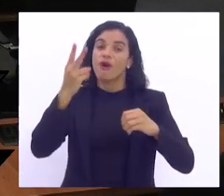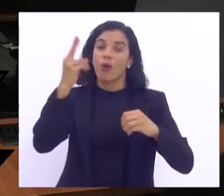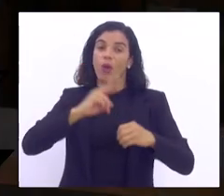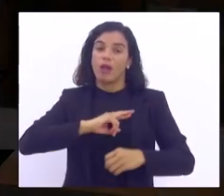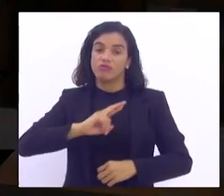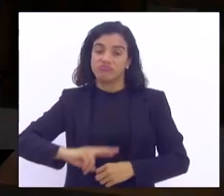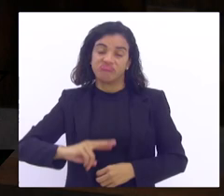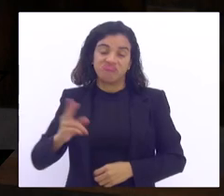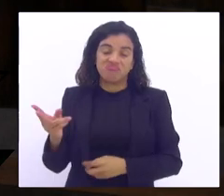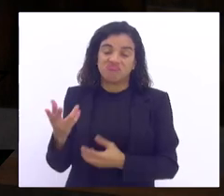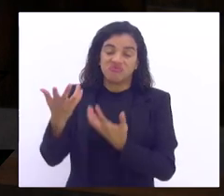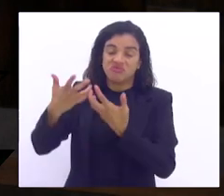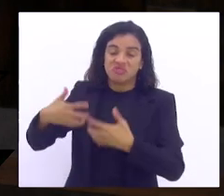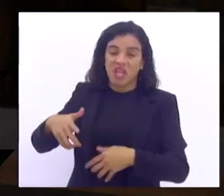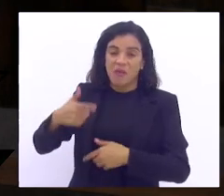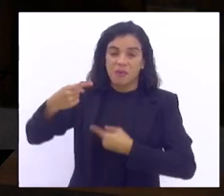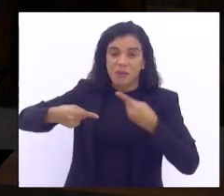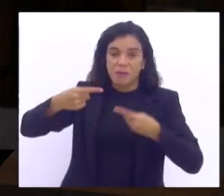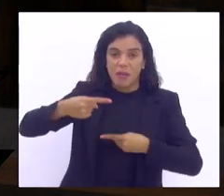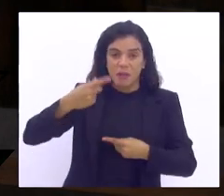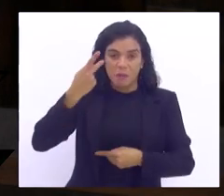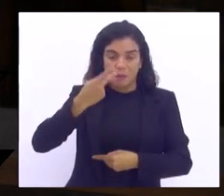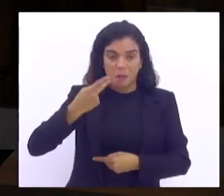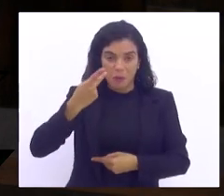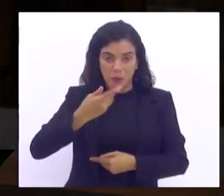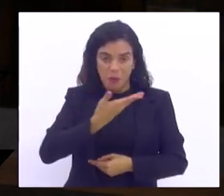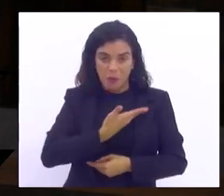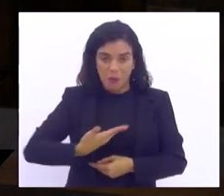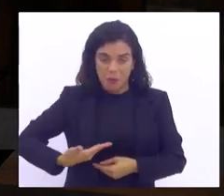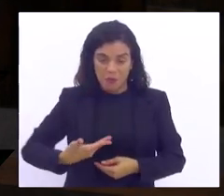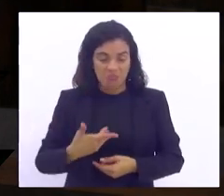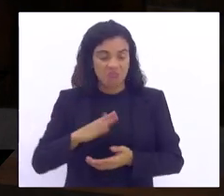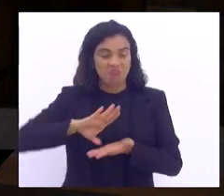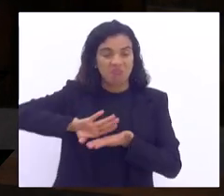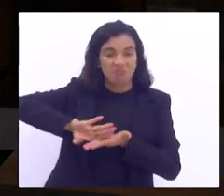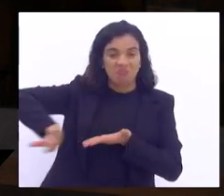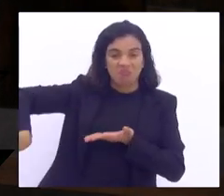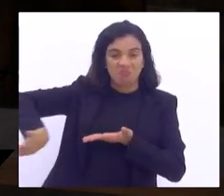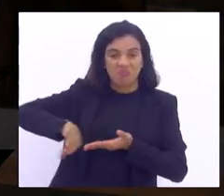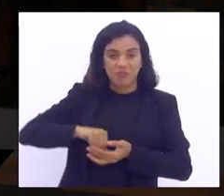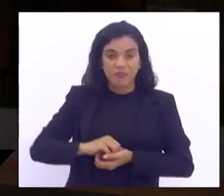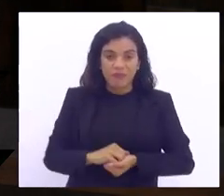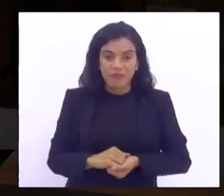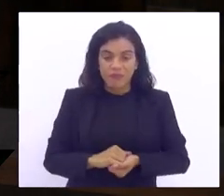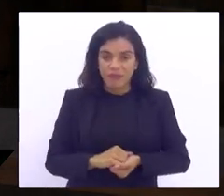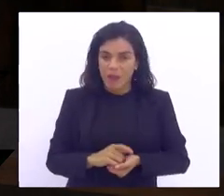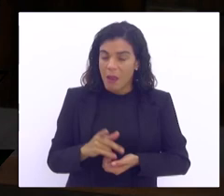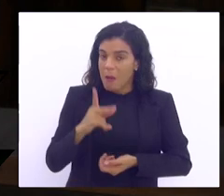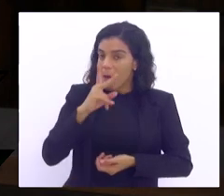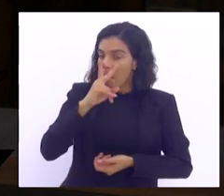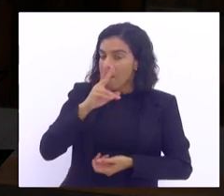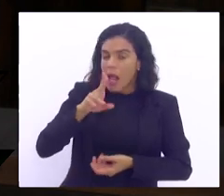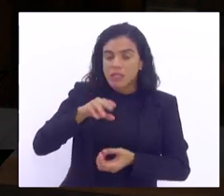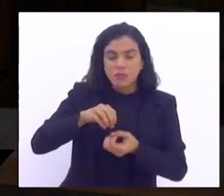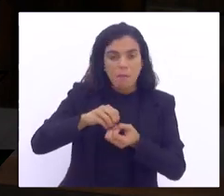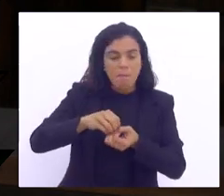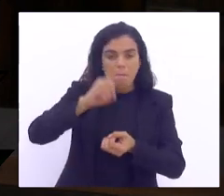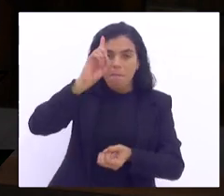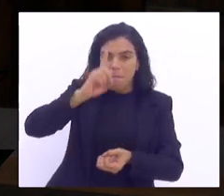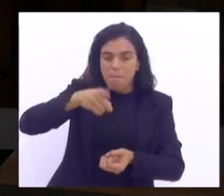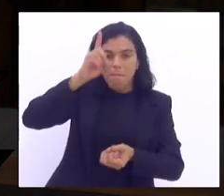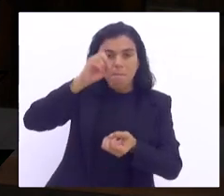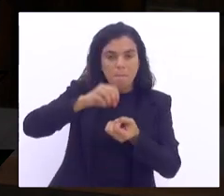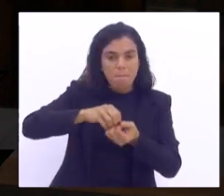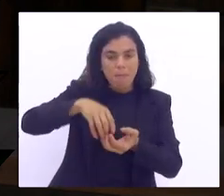Portanto, ele não serve para o debate público. Não podemos considerá-lo. Com um passe de mágica, ele